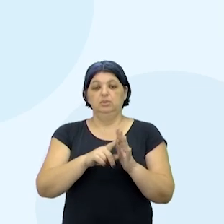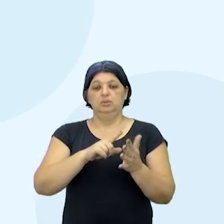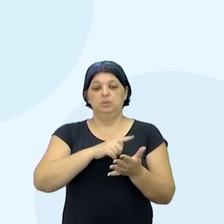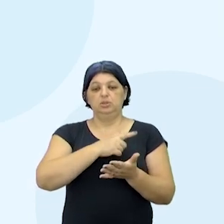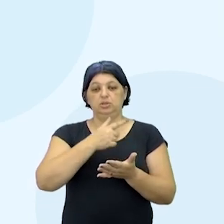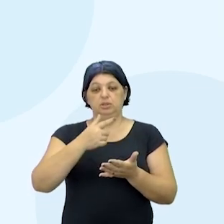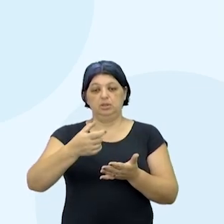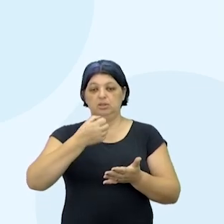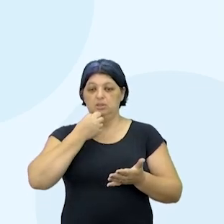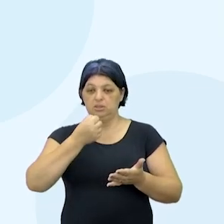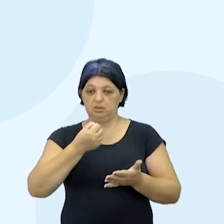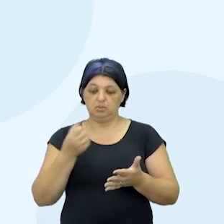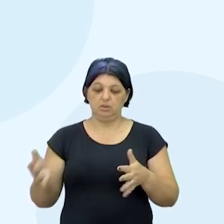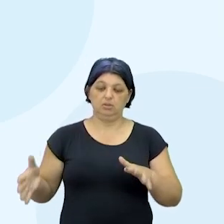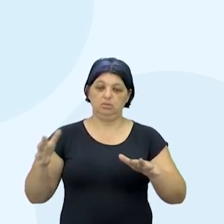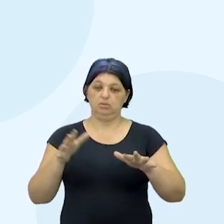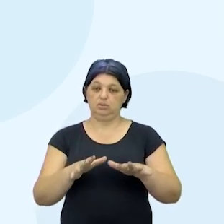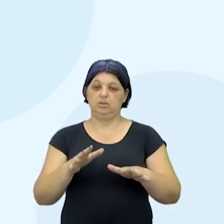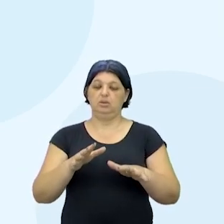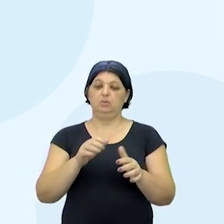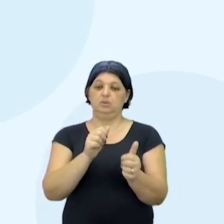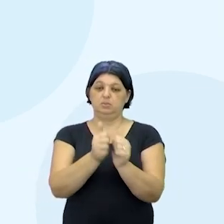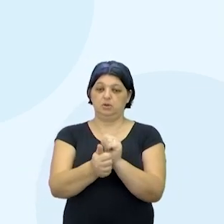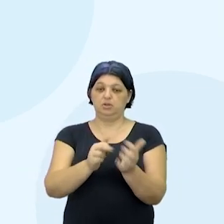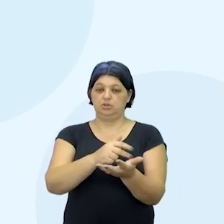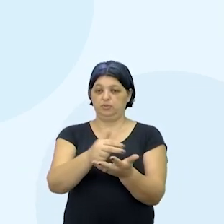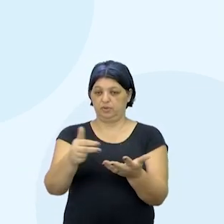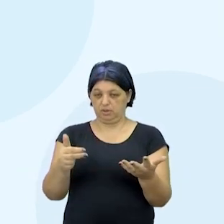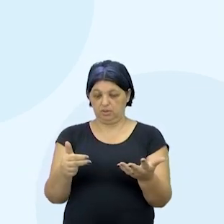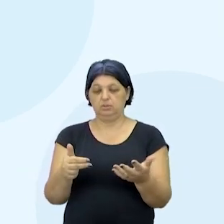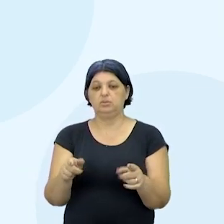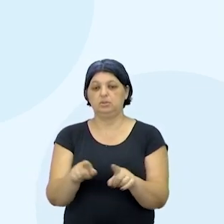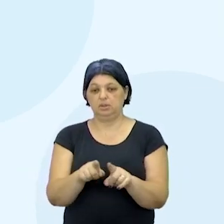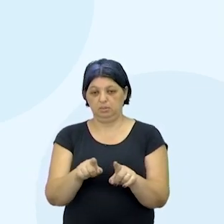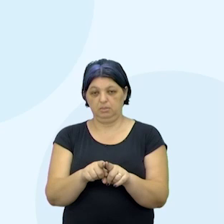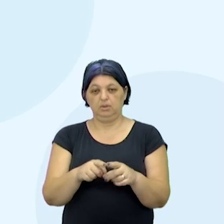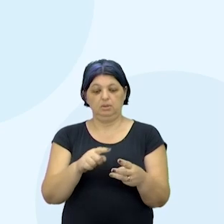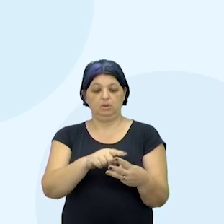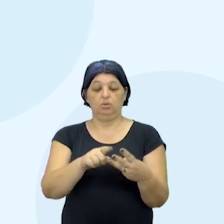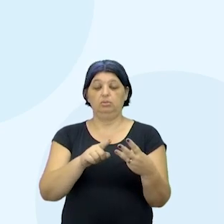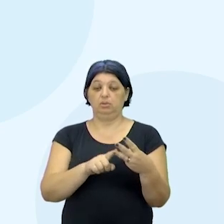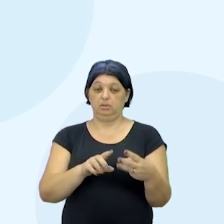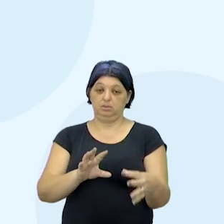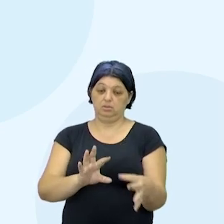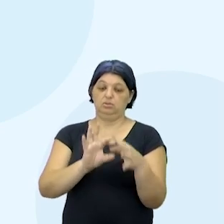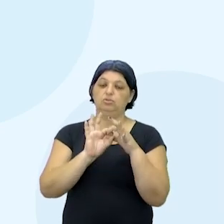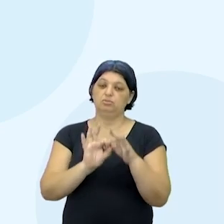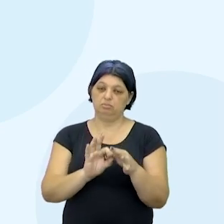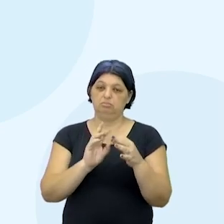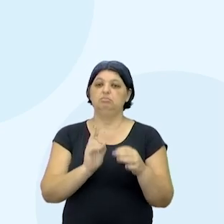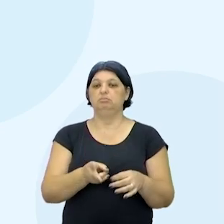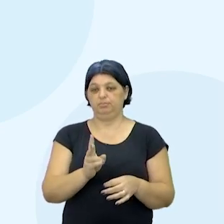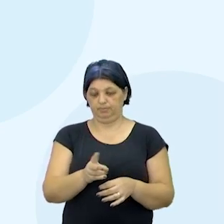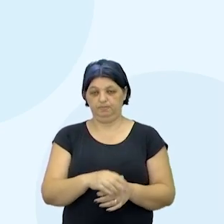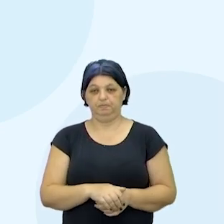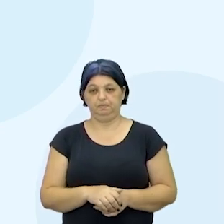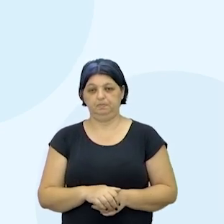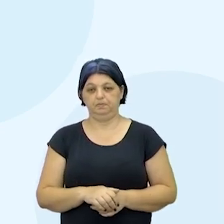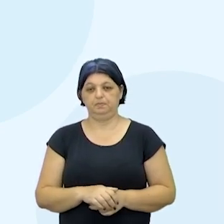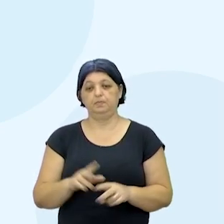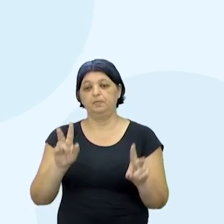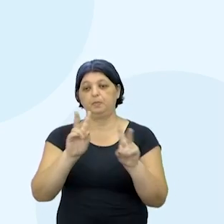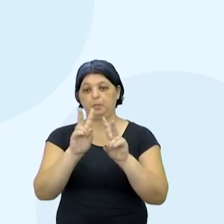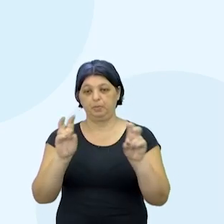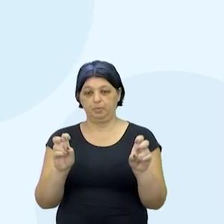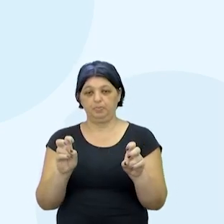esportes, que andará com os outros 3 componentes o tempo inteiro. No nosso componente,